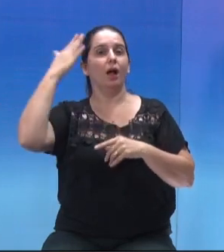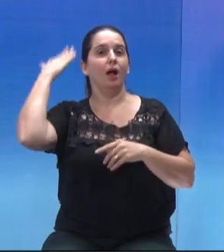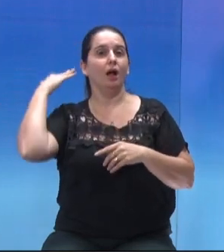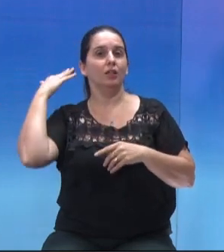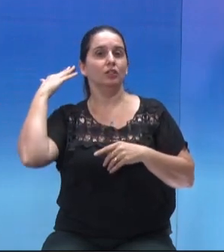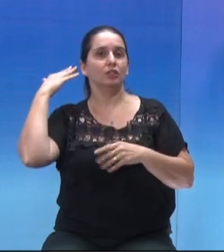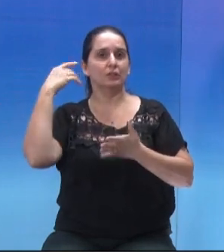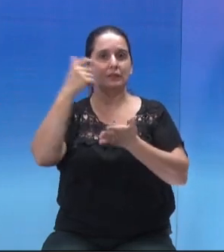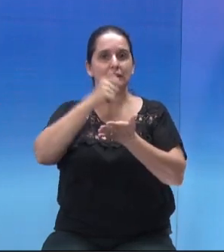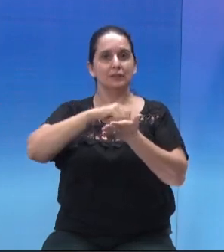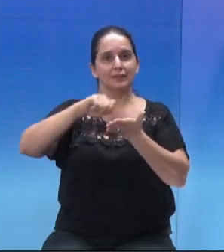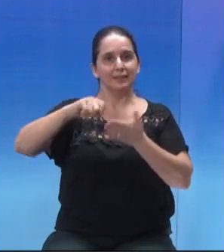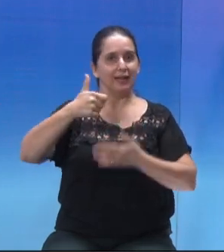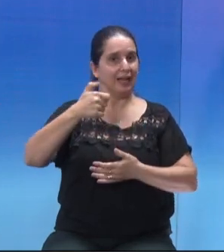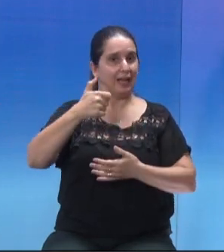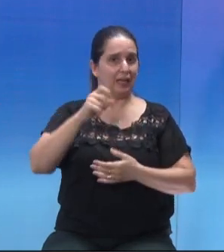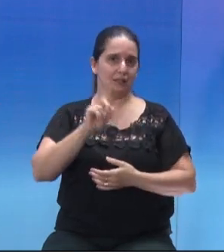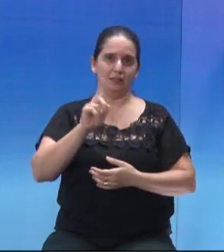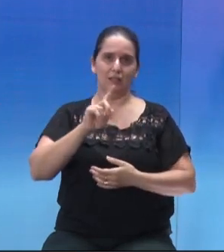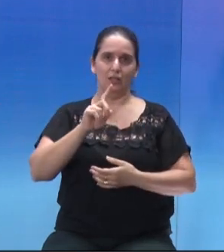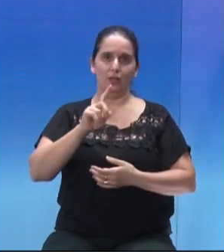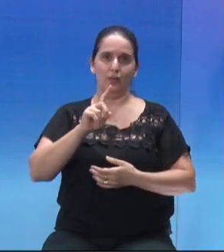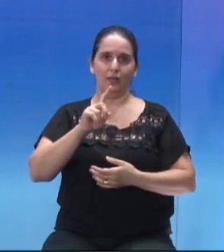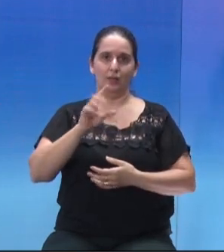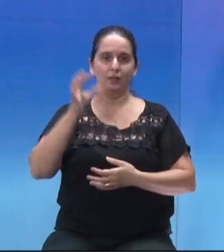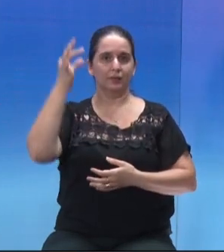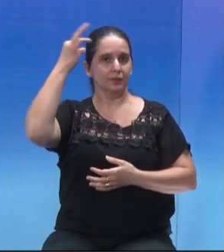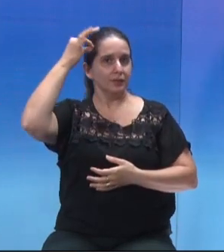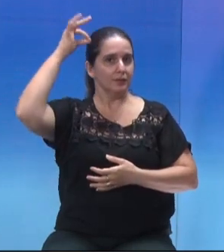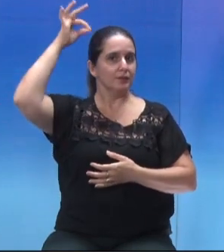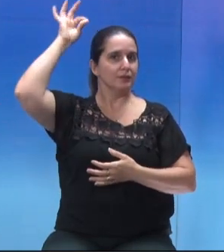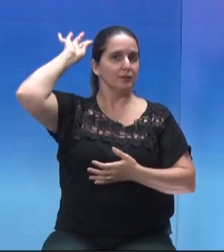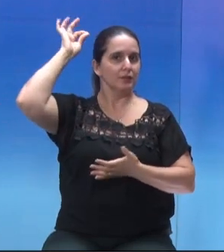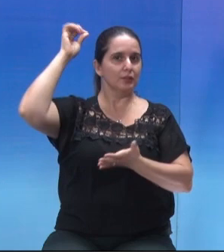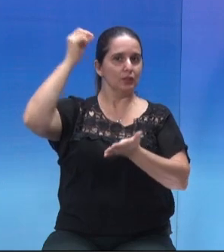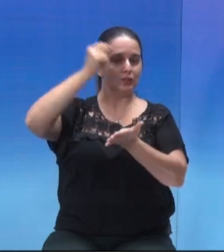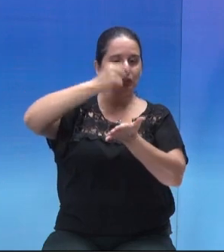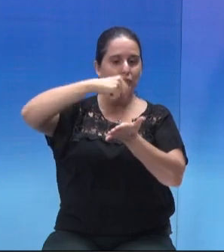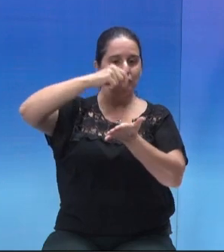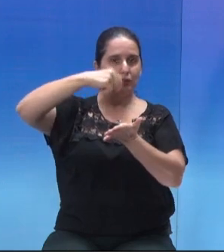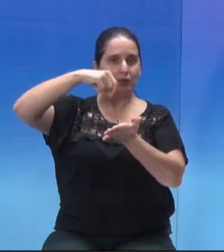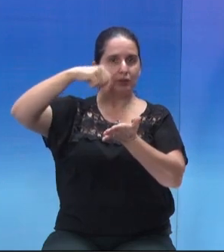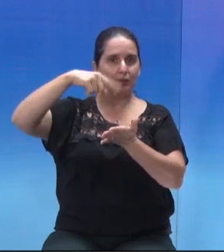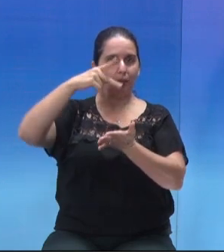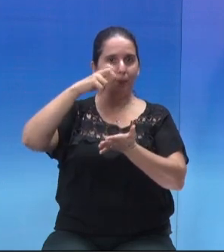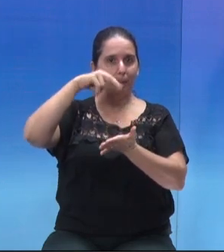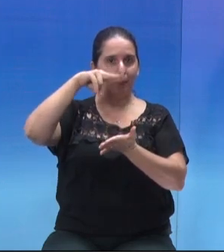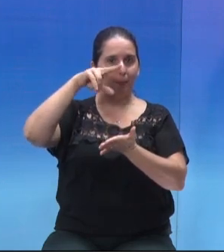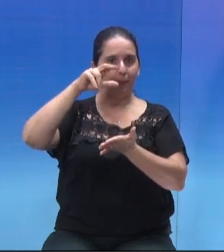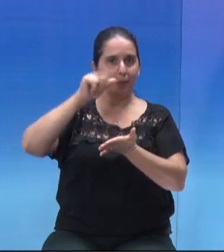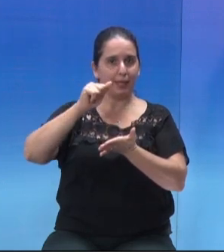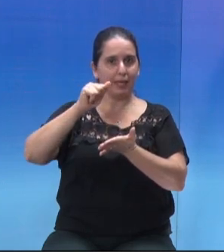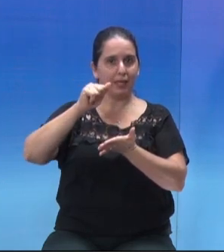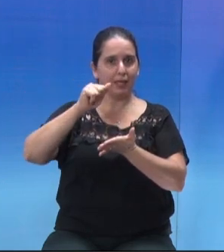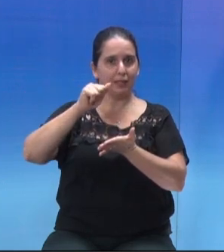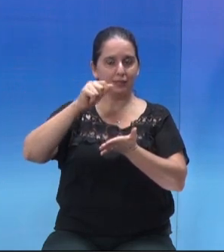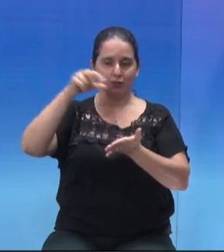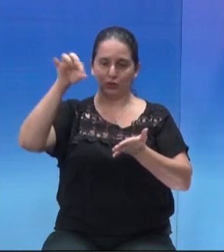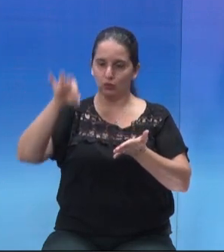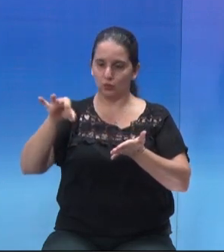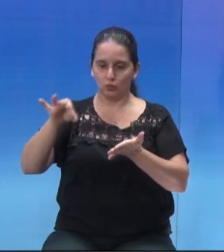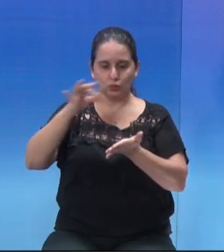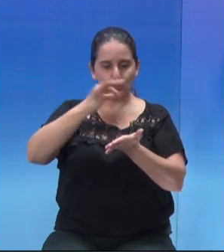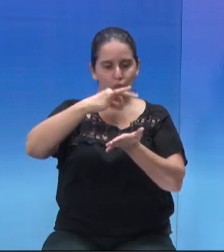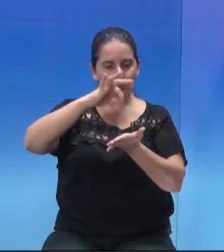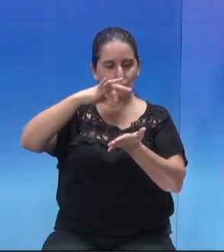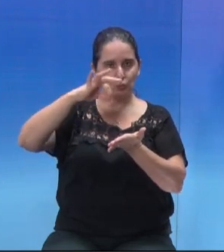uma pena, né? Quem usa a pena é o povo lá do século passado, né? Até o século XIX se usava a pena, né? No